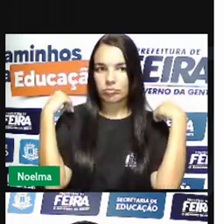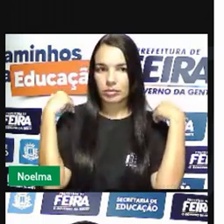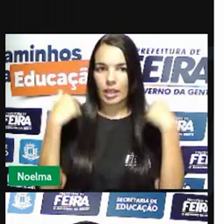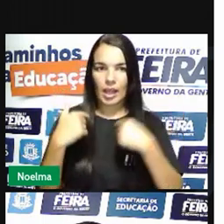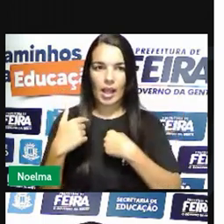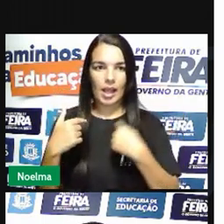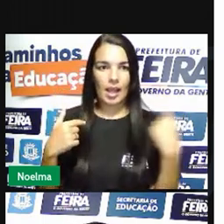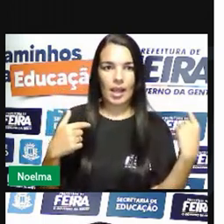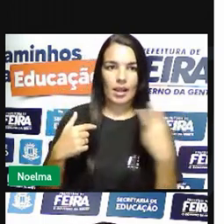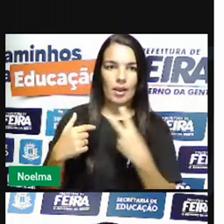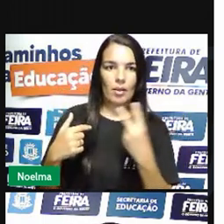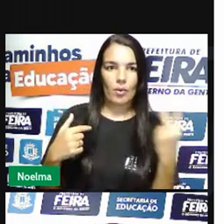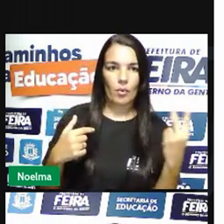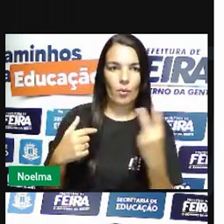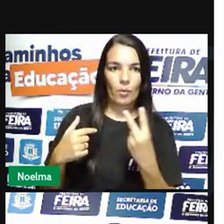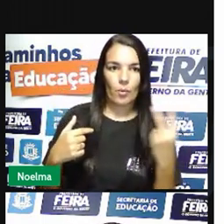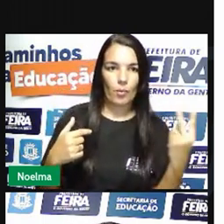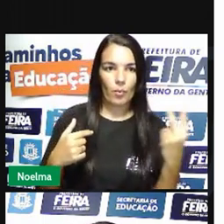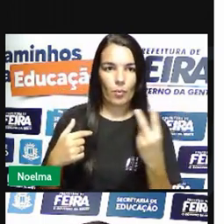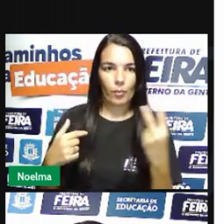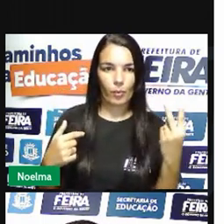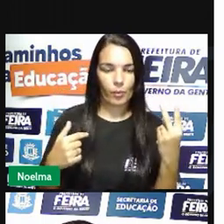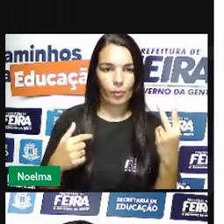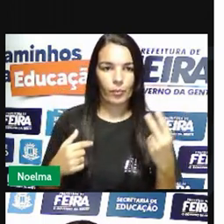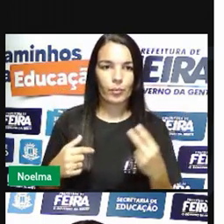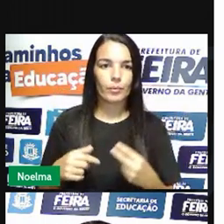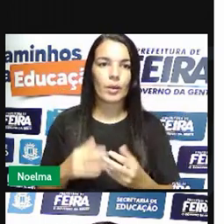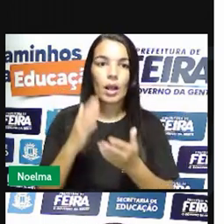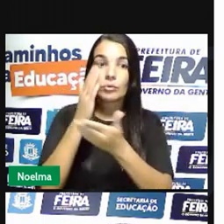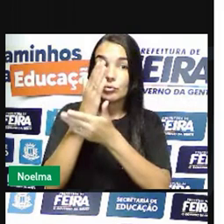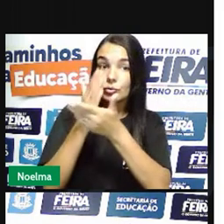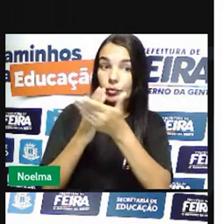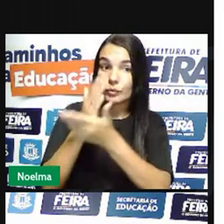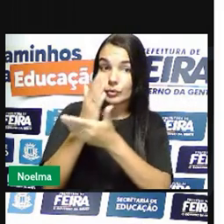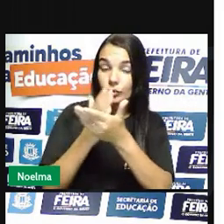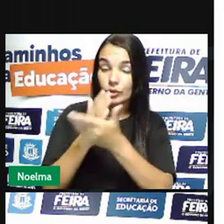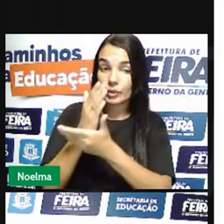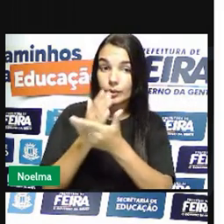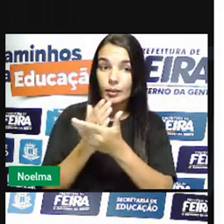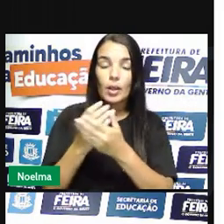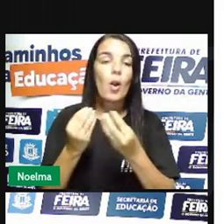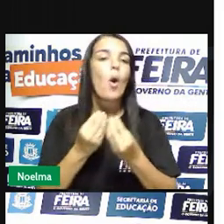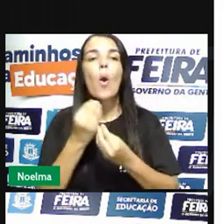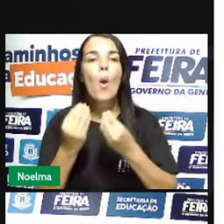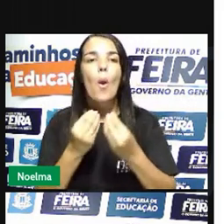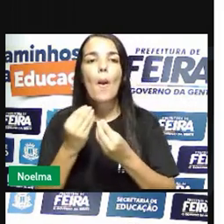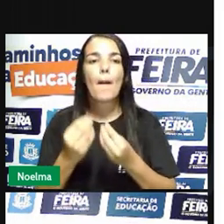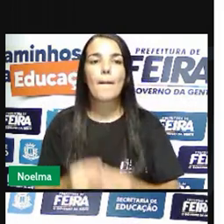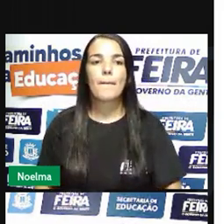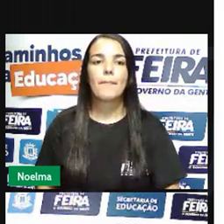pegar essa maçã e dividir para nós duas E aí